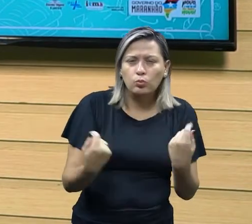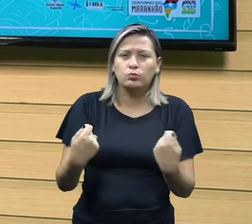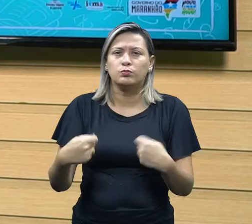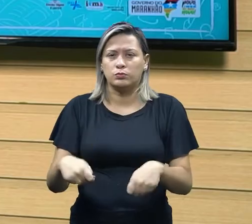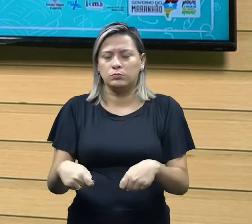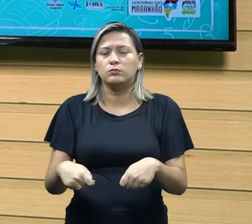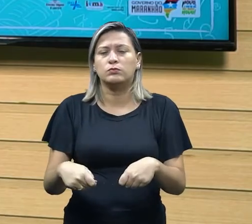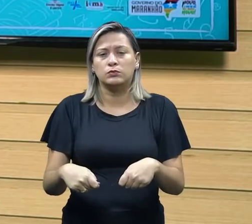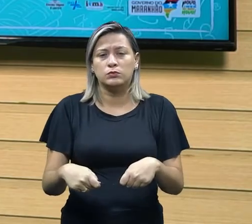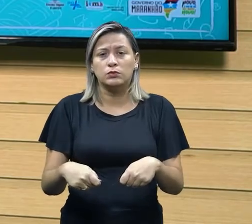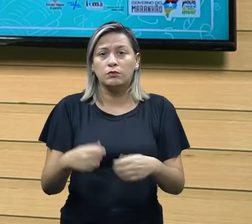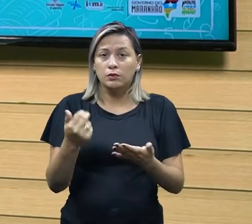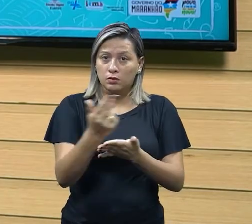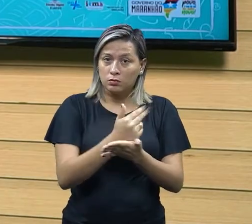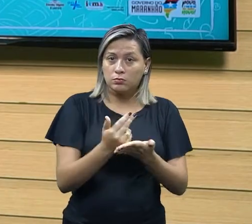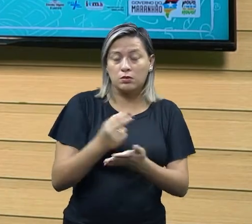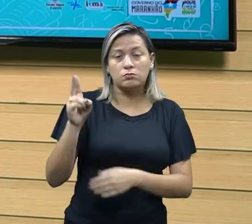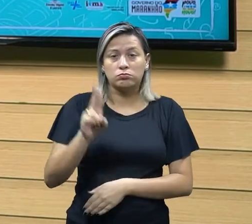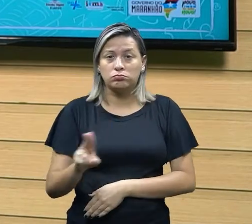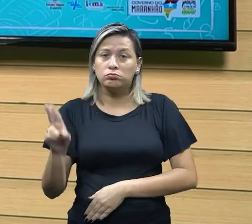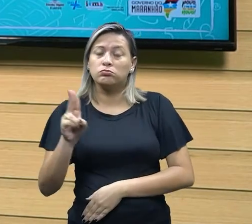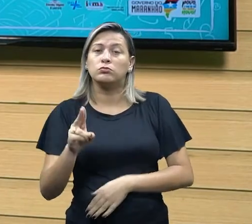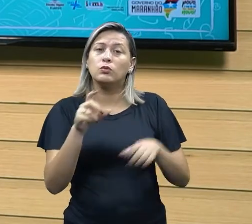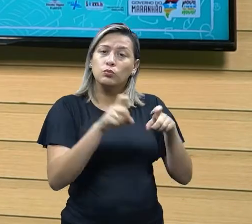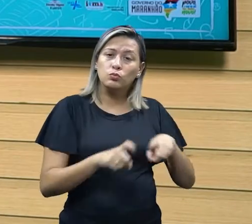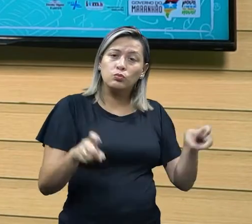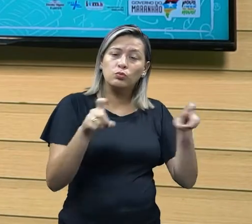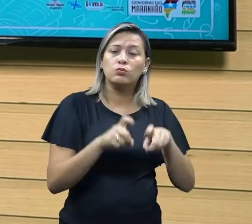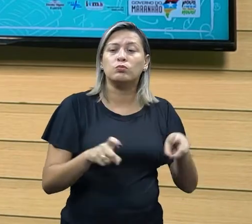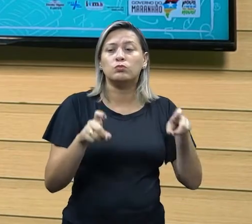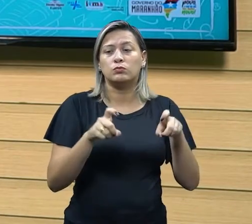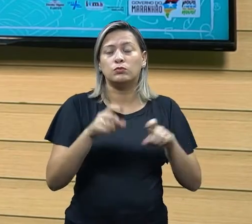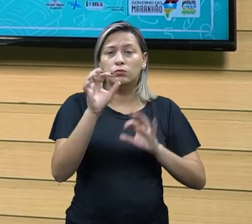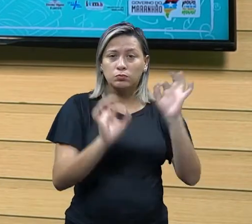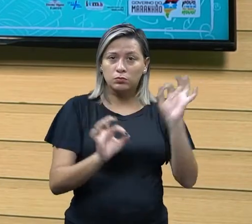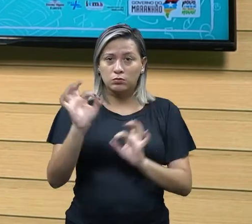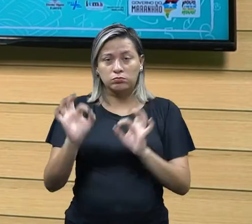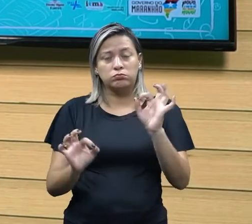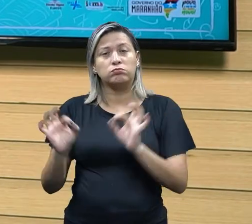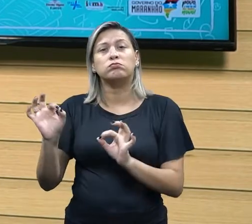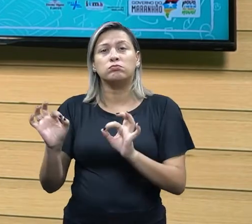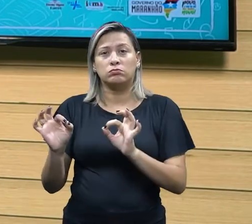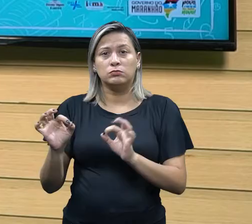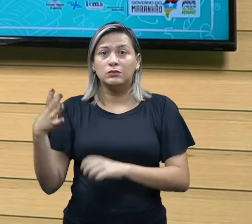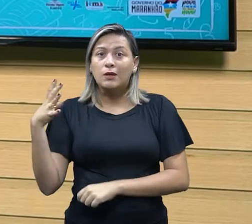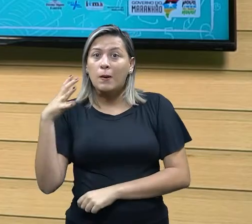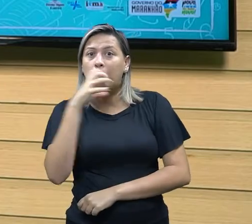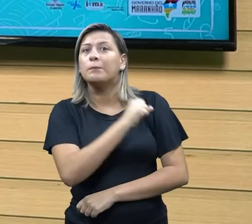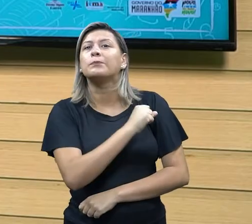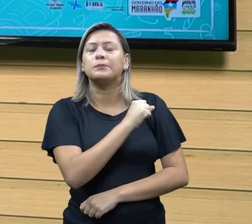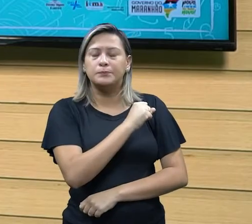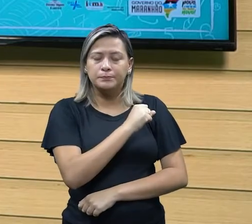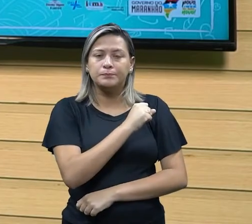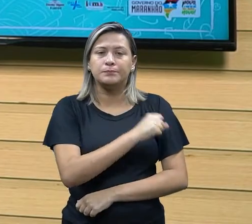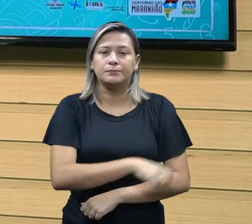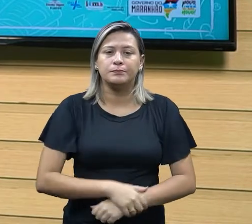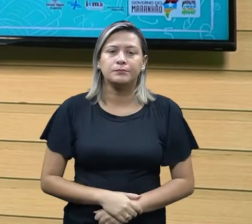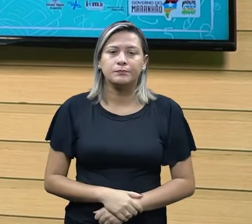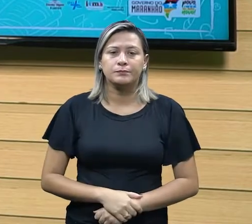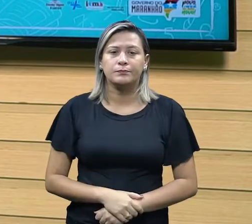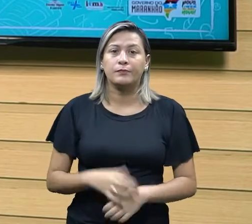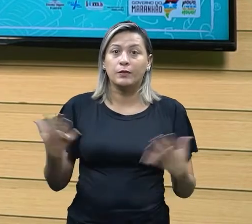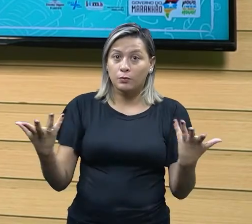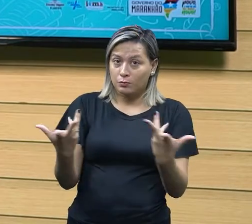recursos possíveis que o seu AutoCAD fornece para que o trabalho seja executado de uma maneira mais